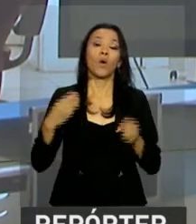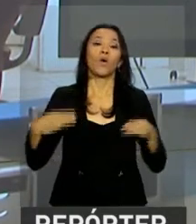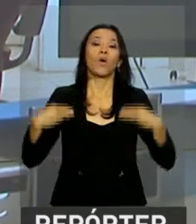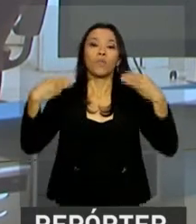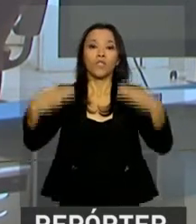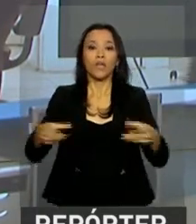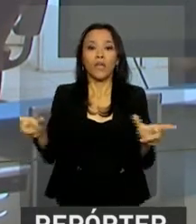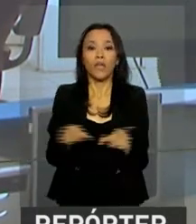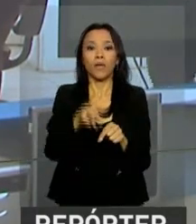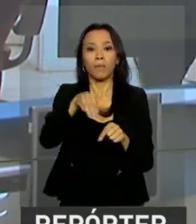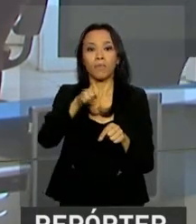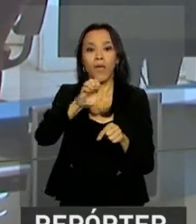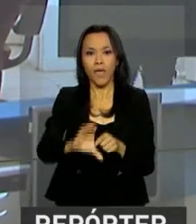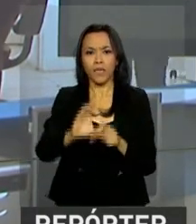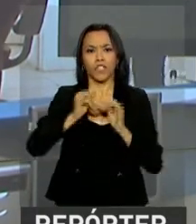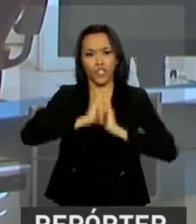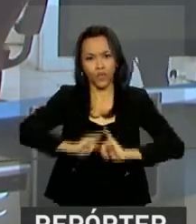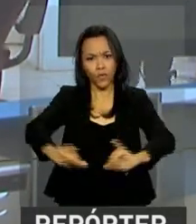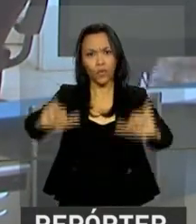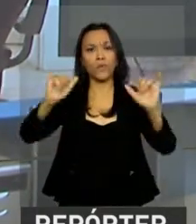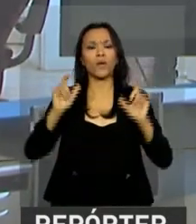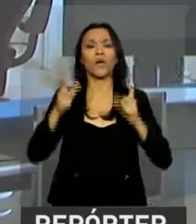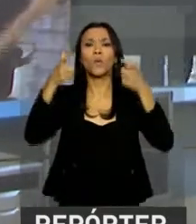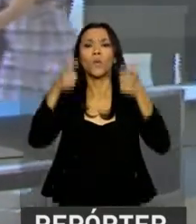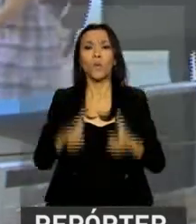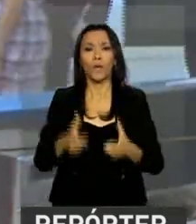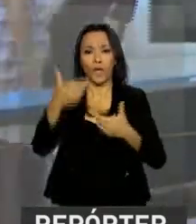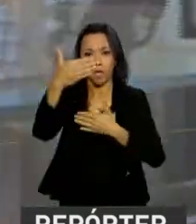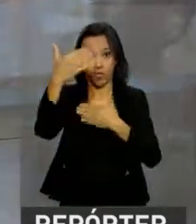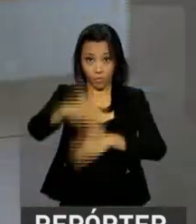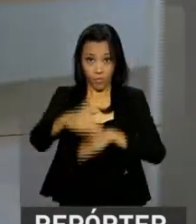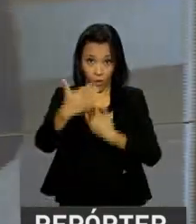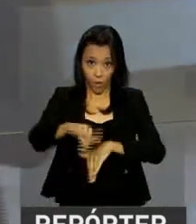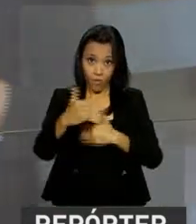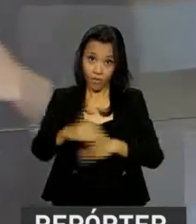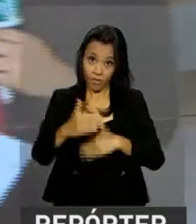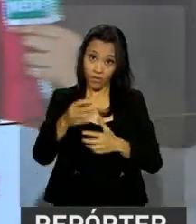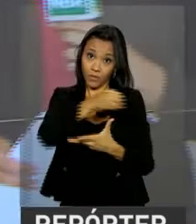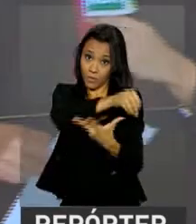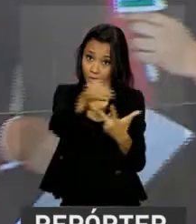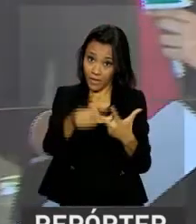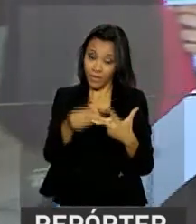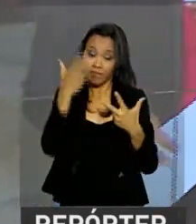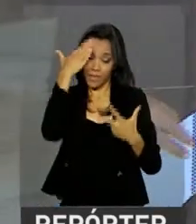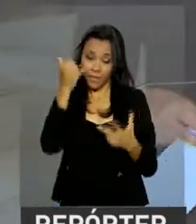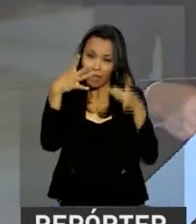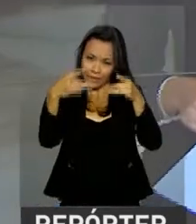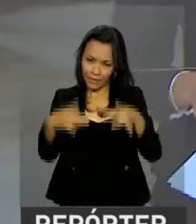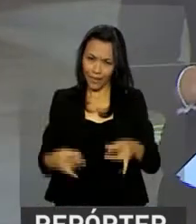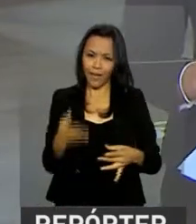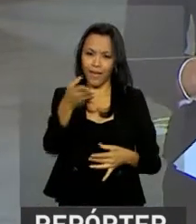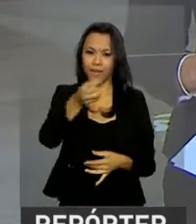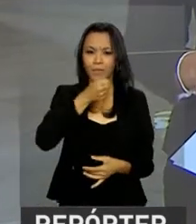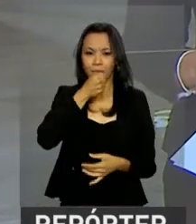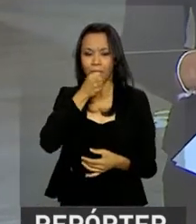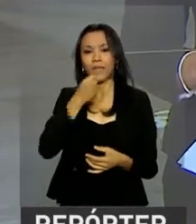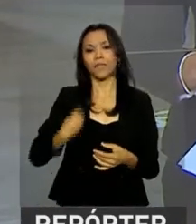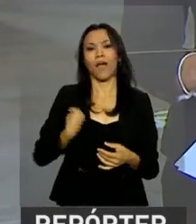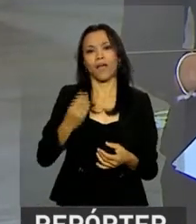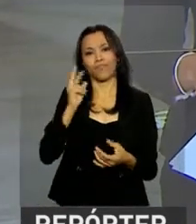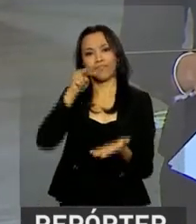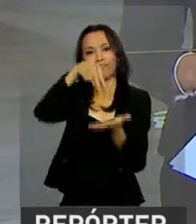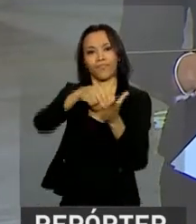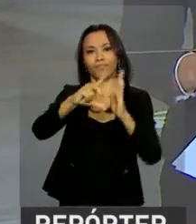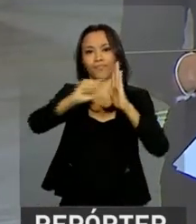os locais de prova do enem vamos então saber os detalhes com a repórter gabriela noronha que está lá no palácio planalto